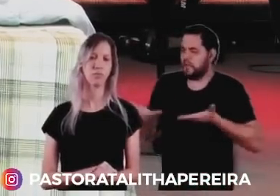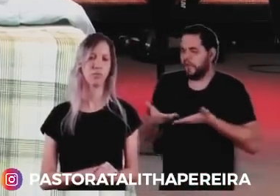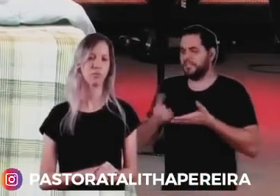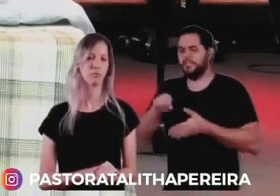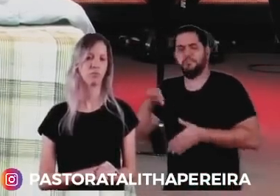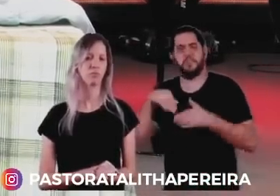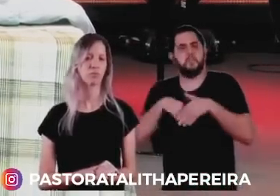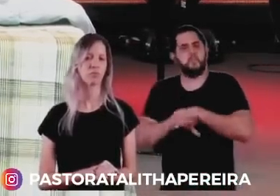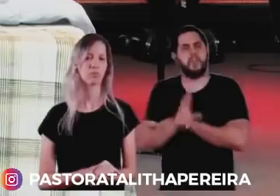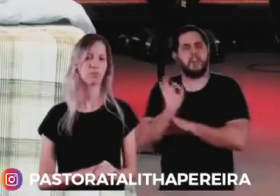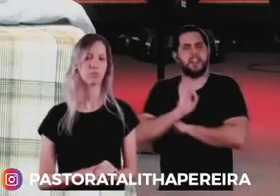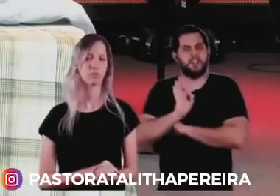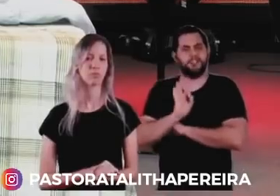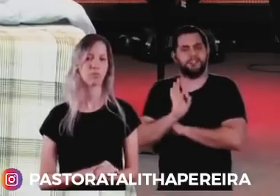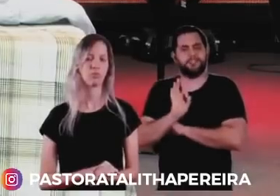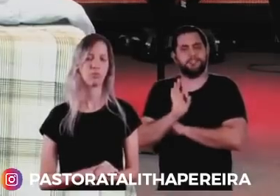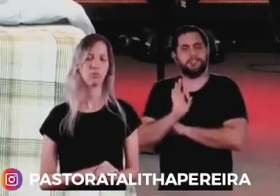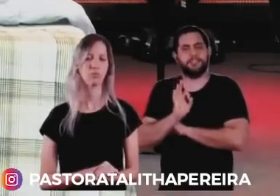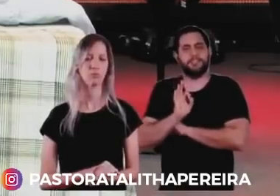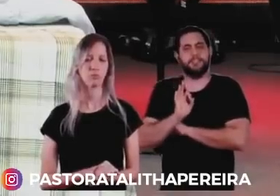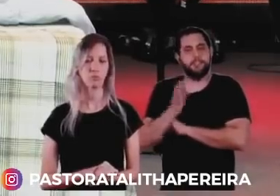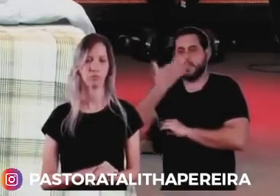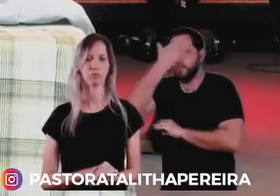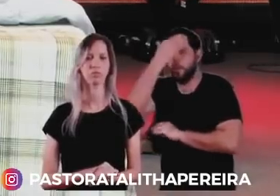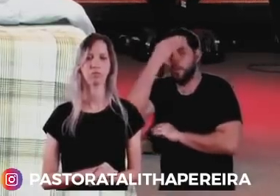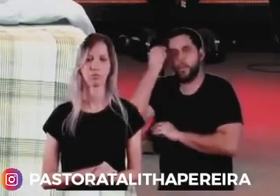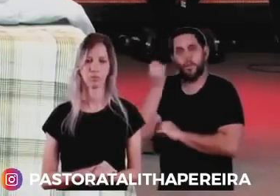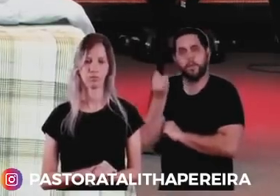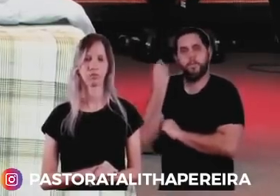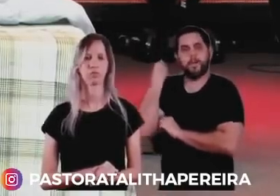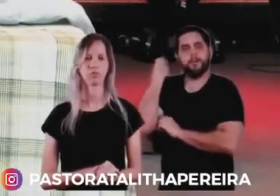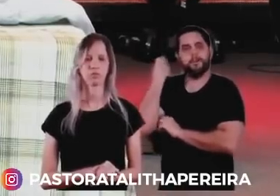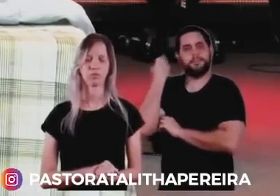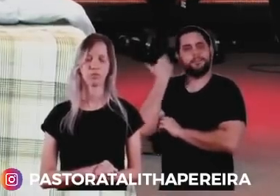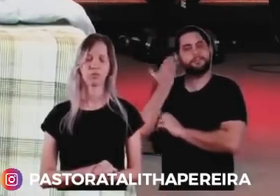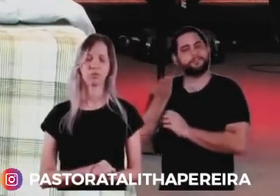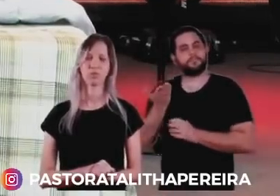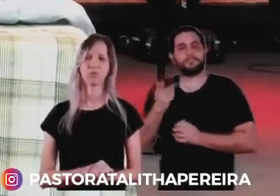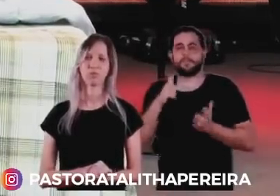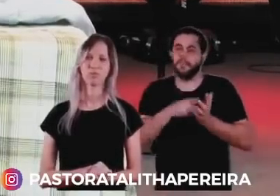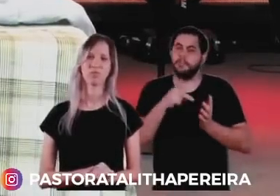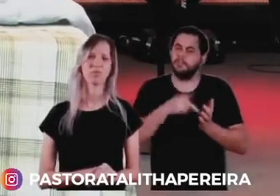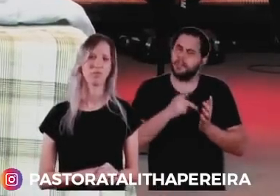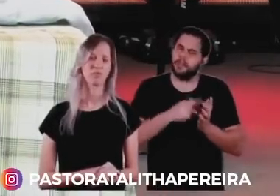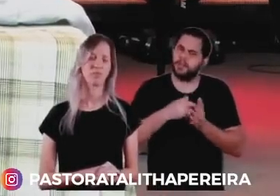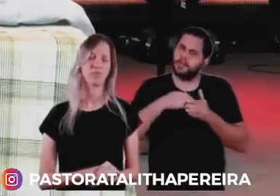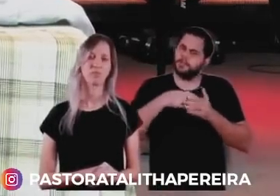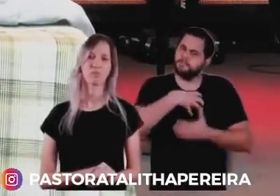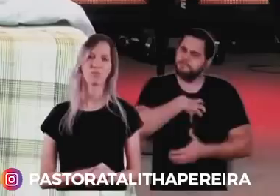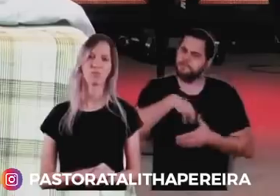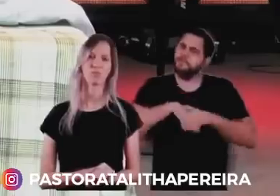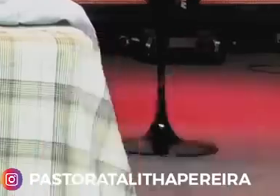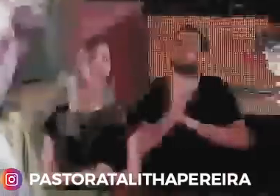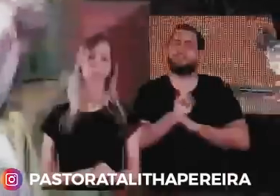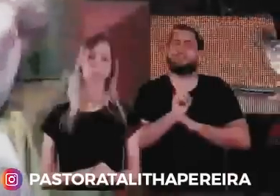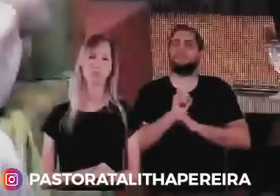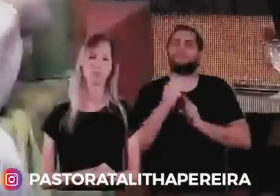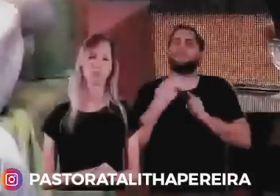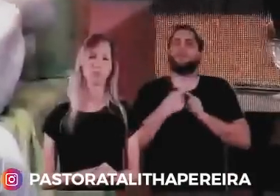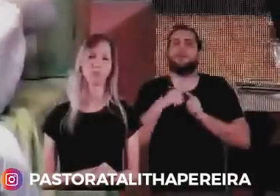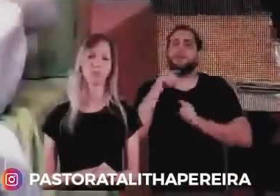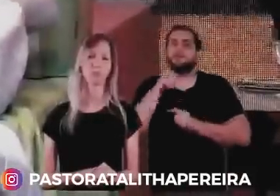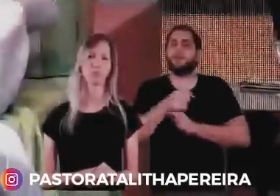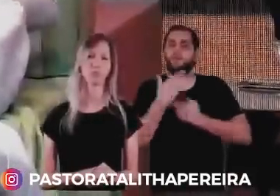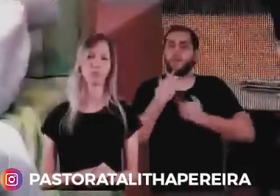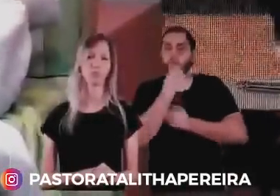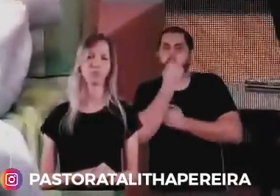não guarda rancor, não guarde rancor. Sinceramente, não guarde rancor. Então isso não vai gerar coisa boa,